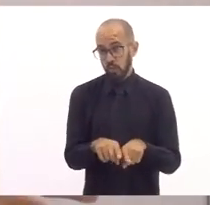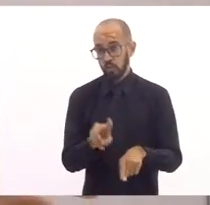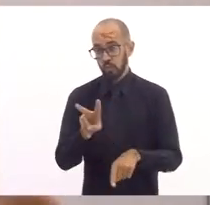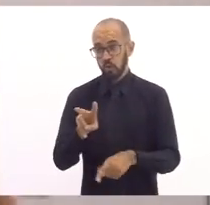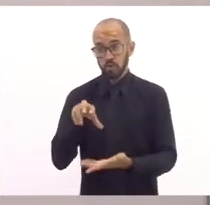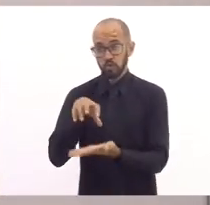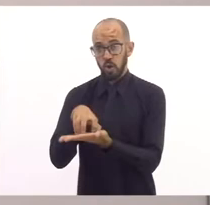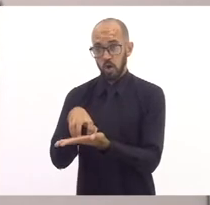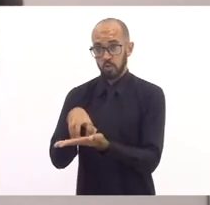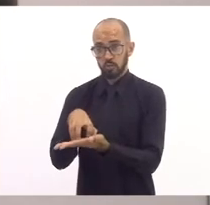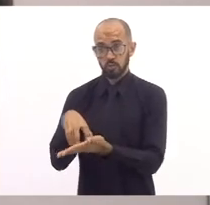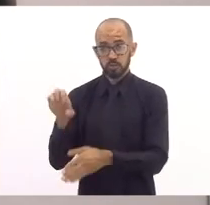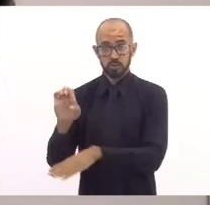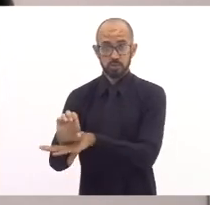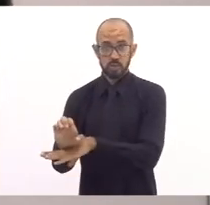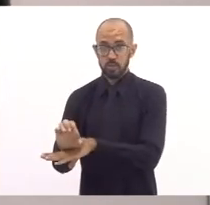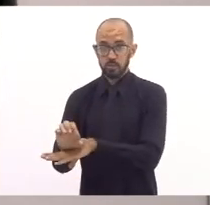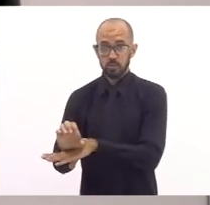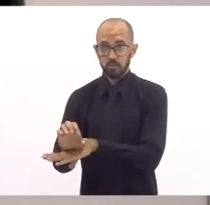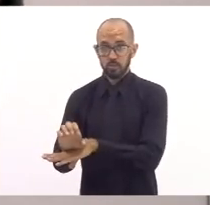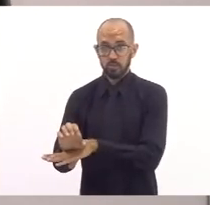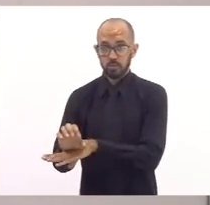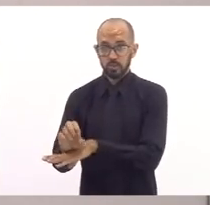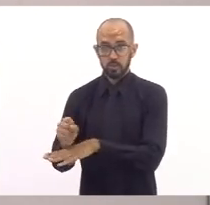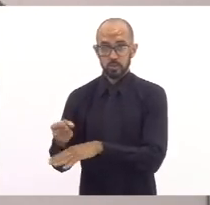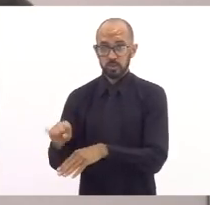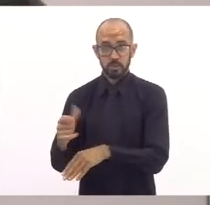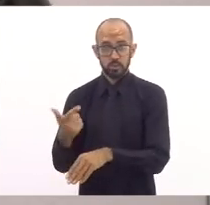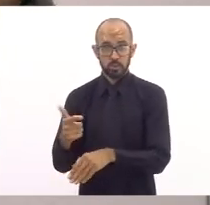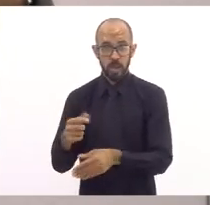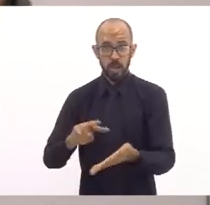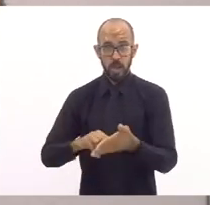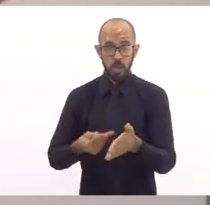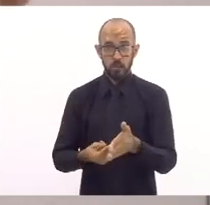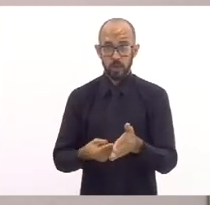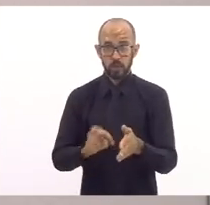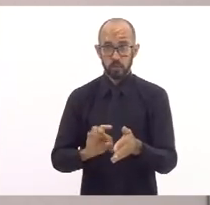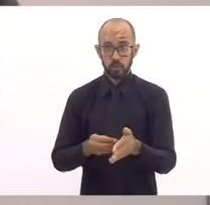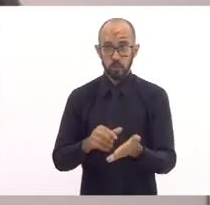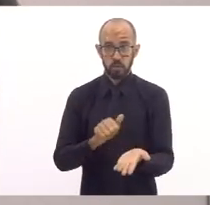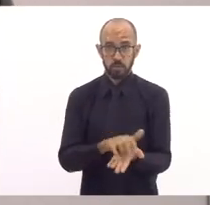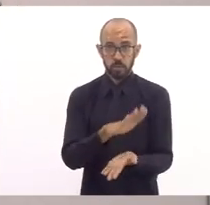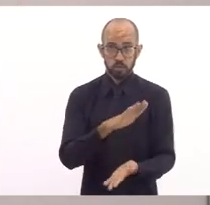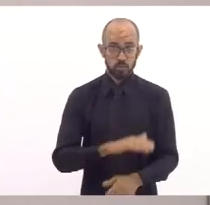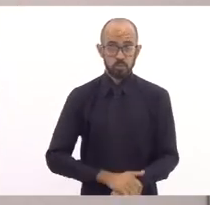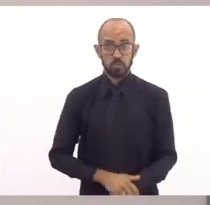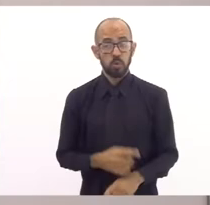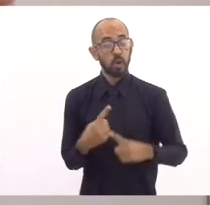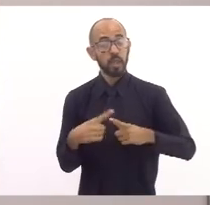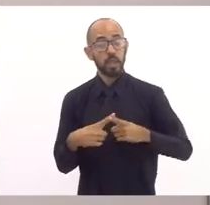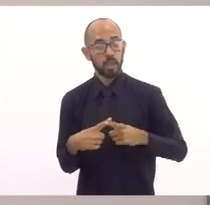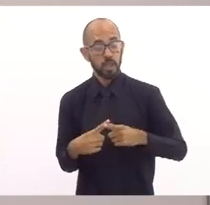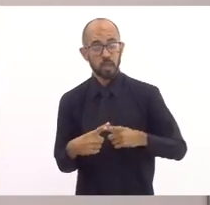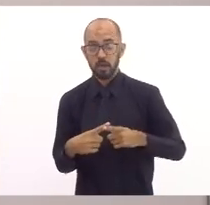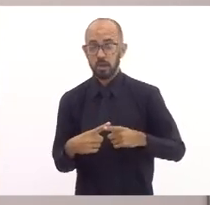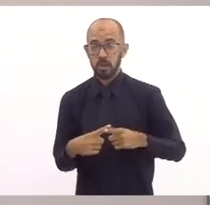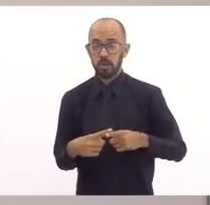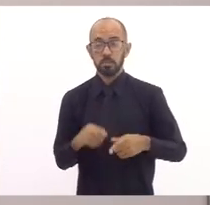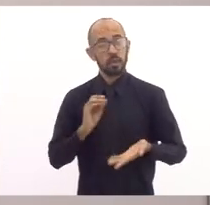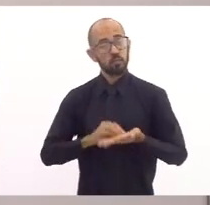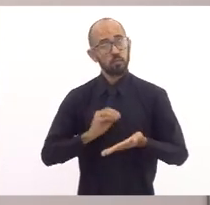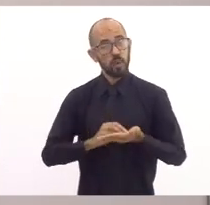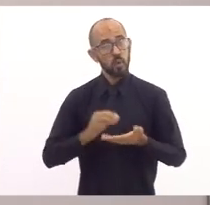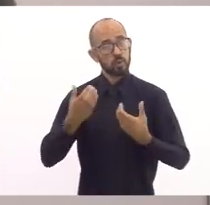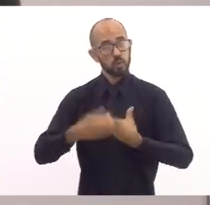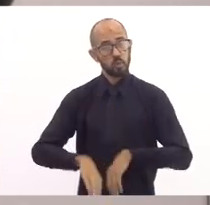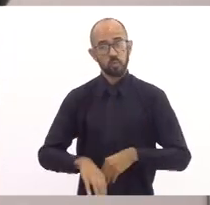Estado. Se o convênio não for renovado, está todo mundo demitido. E por quê? Porque sempre não se faz os concursos